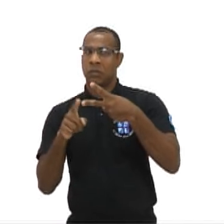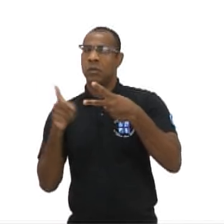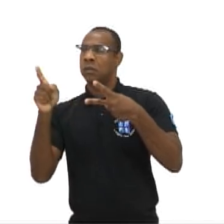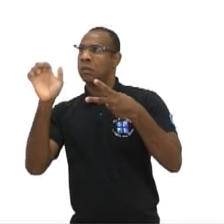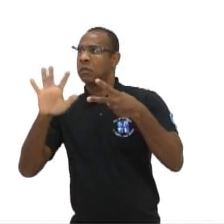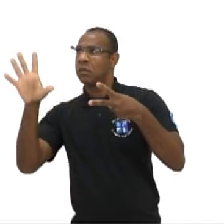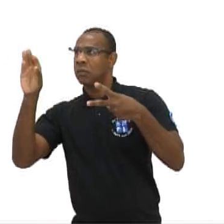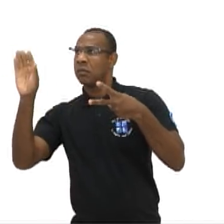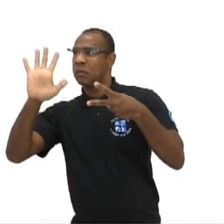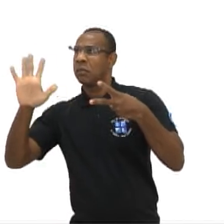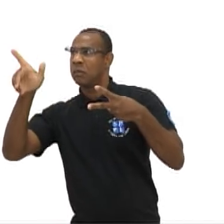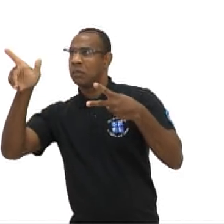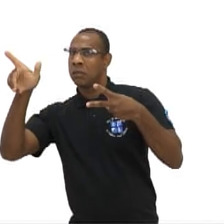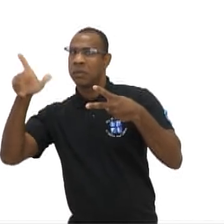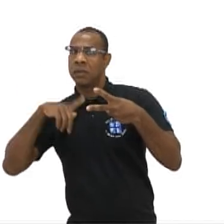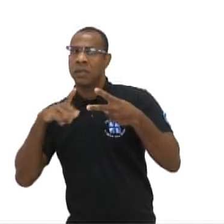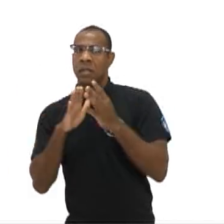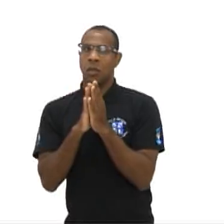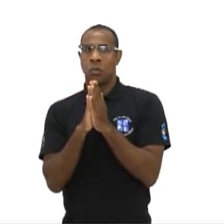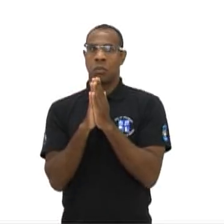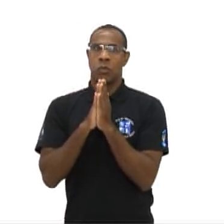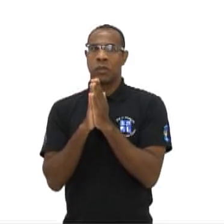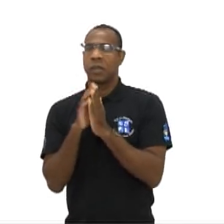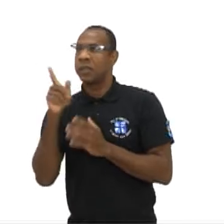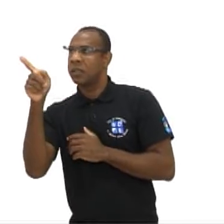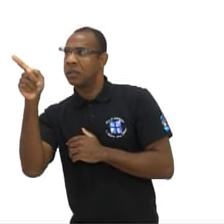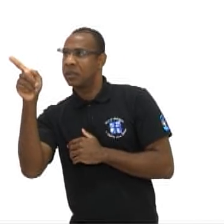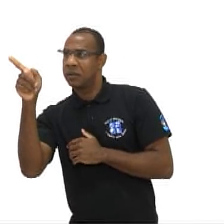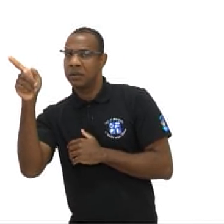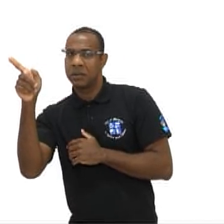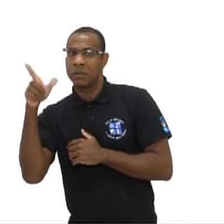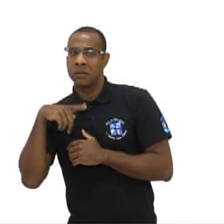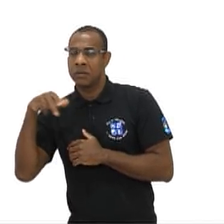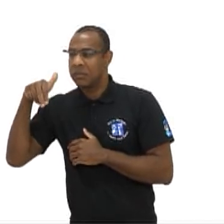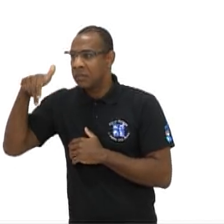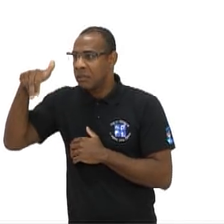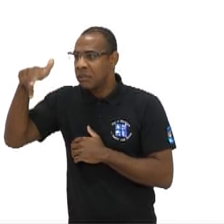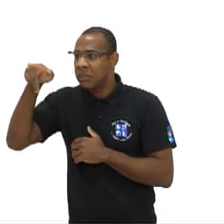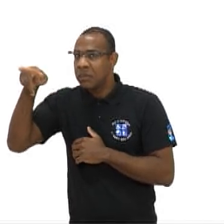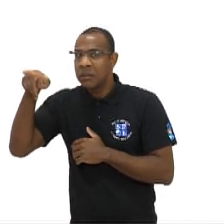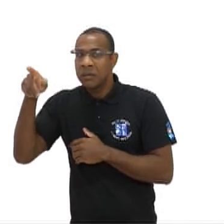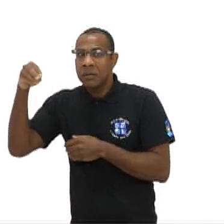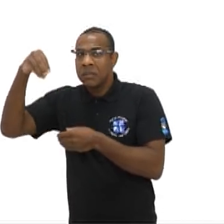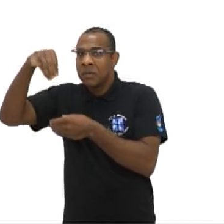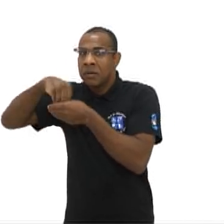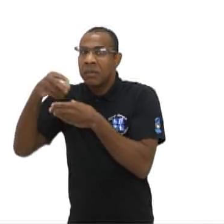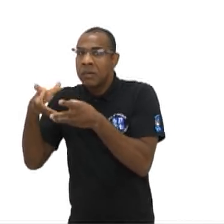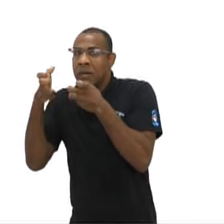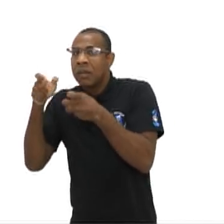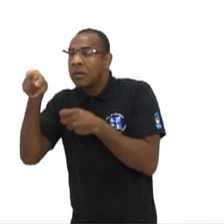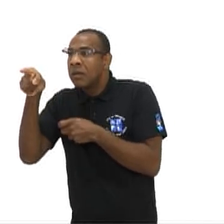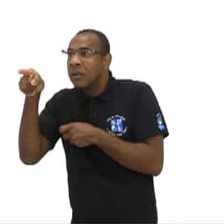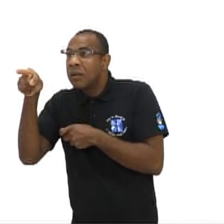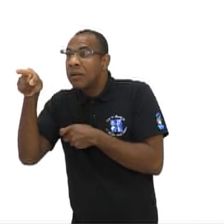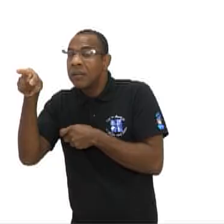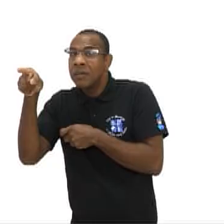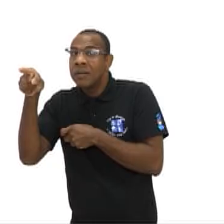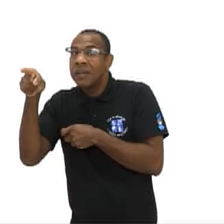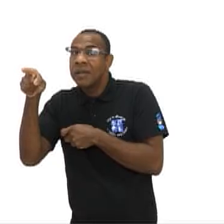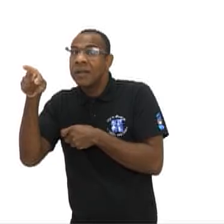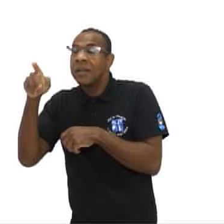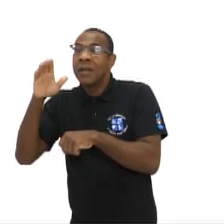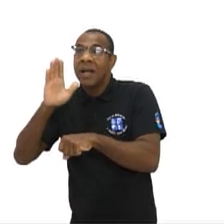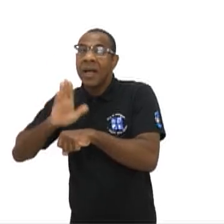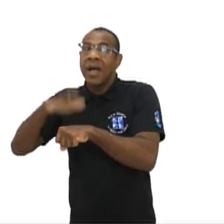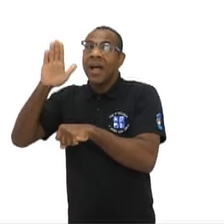associação. Temos ali um bonequinho, então, da Minnie, onde ela vai estar sendo colocada e perceba que você consegue estar observando, então, além